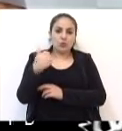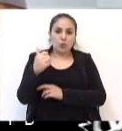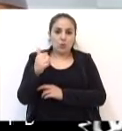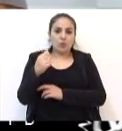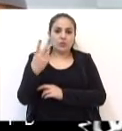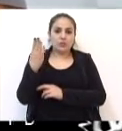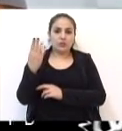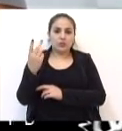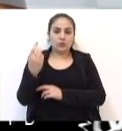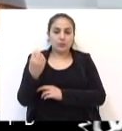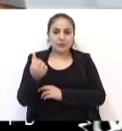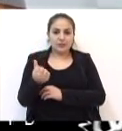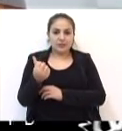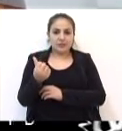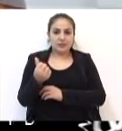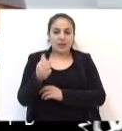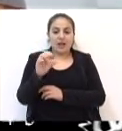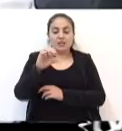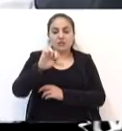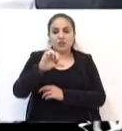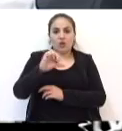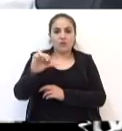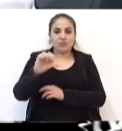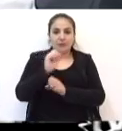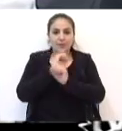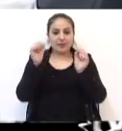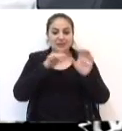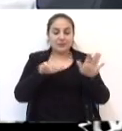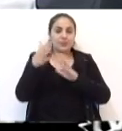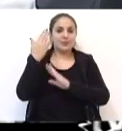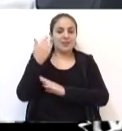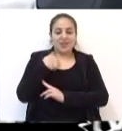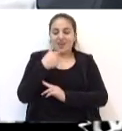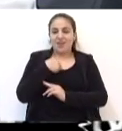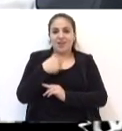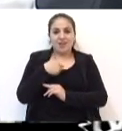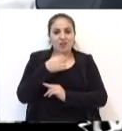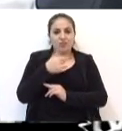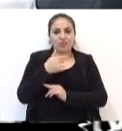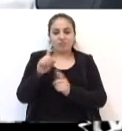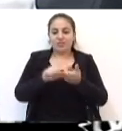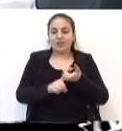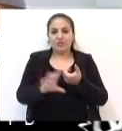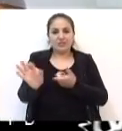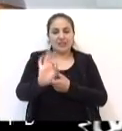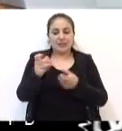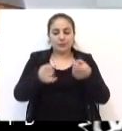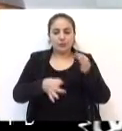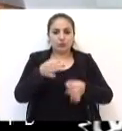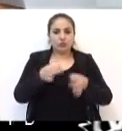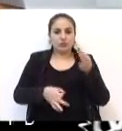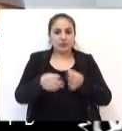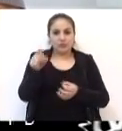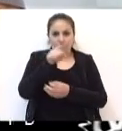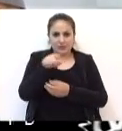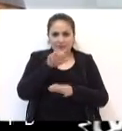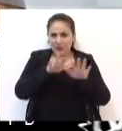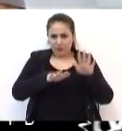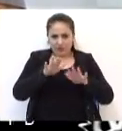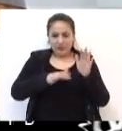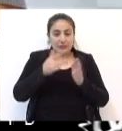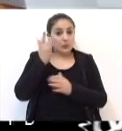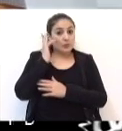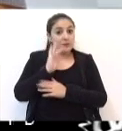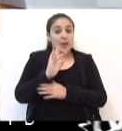10/11/2016, 9 horas da manhã, semana passada. Eu não devo nada para a Justiça, e vocês talvez não tenham